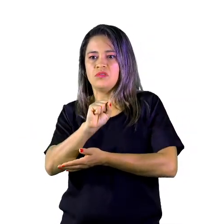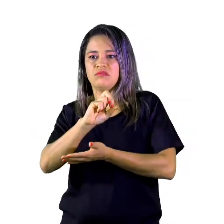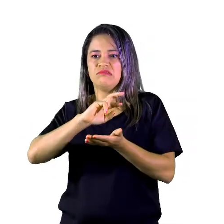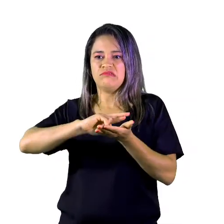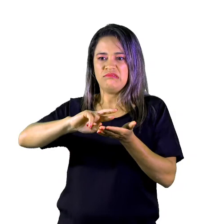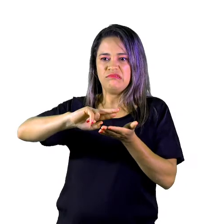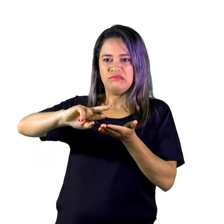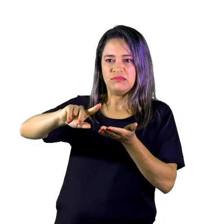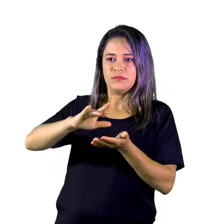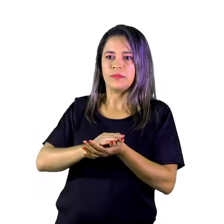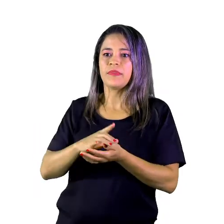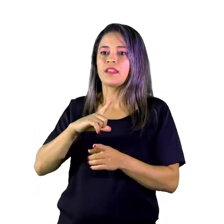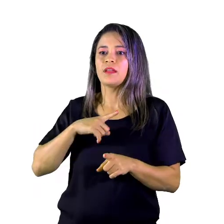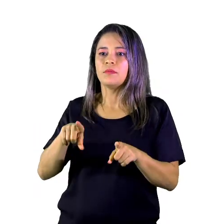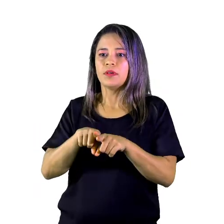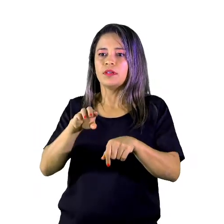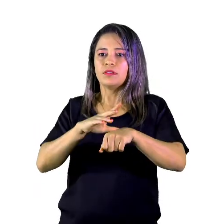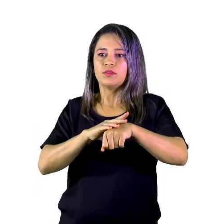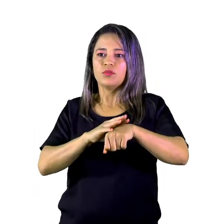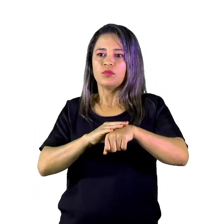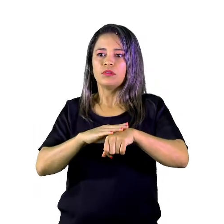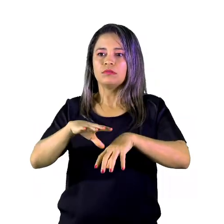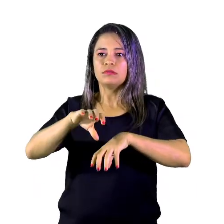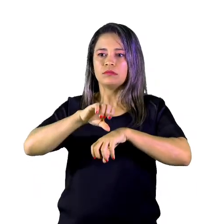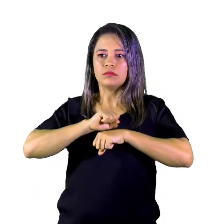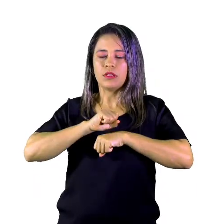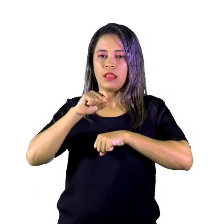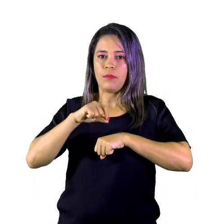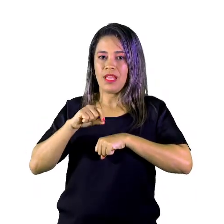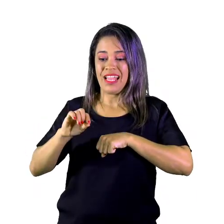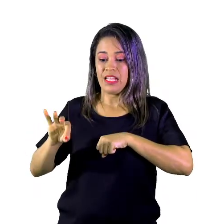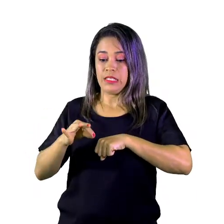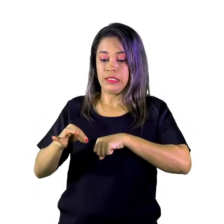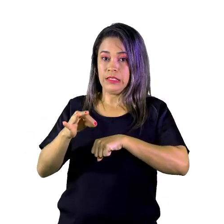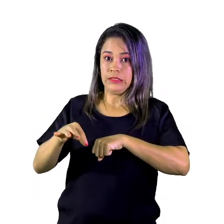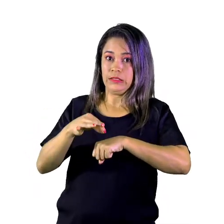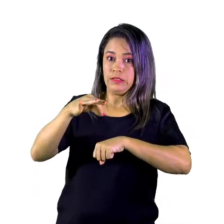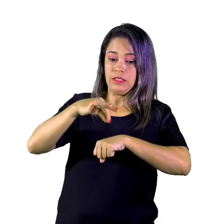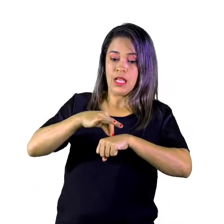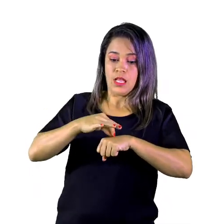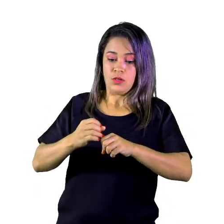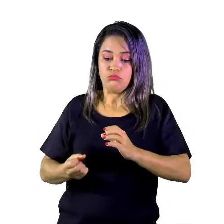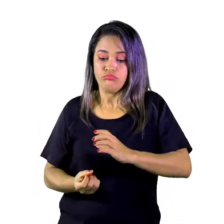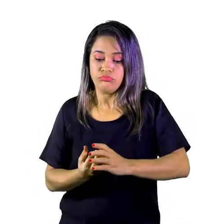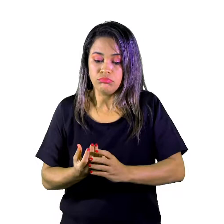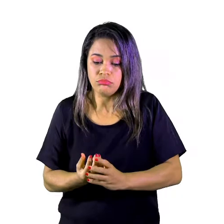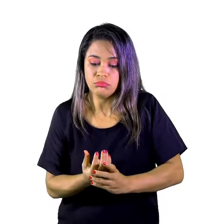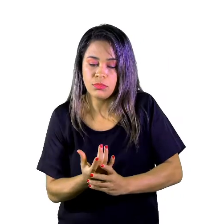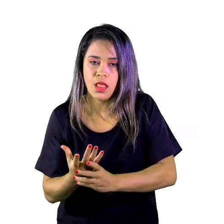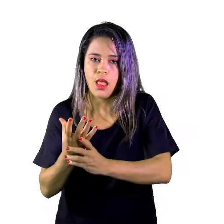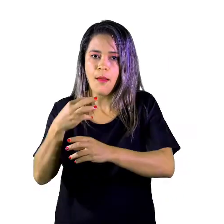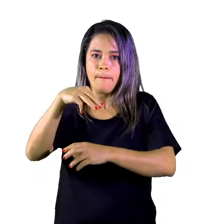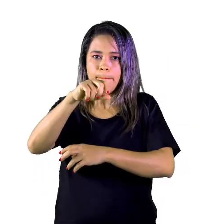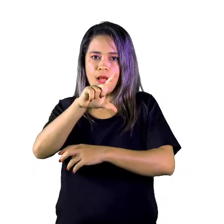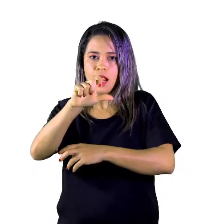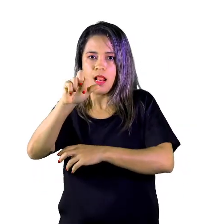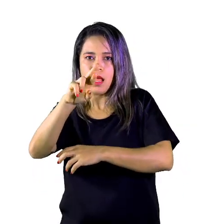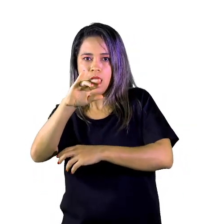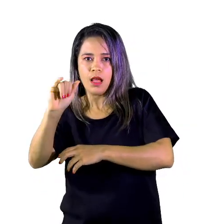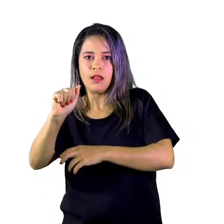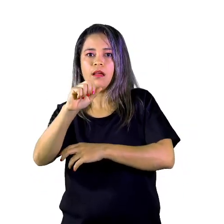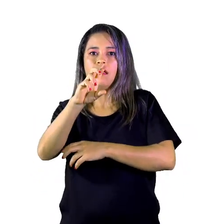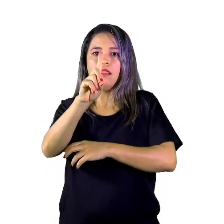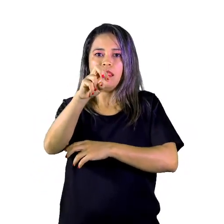as doenças adquiridas por meio de insetos que se desenvolvem na água, como a malária, a dengue,